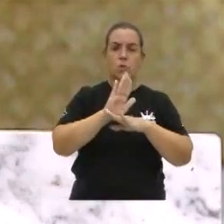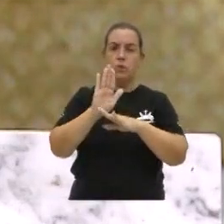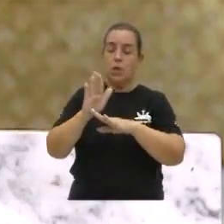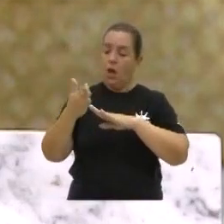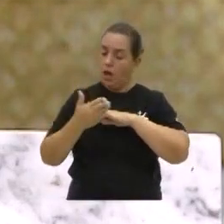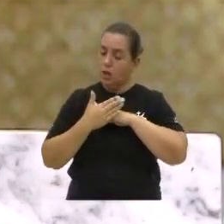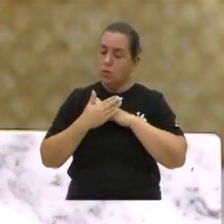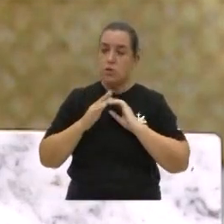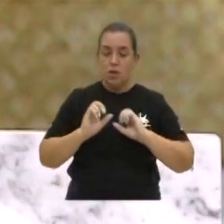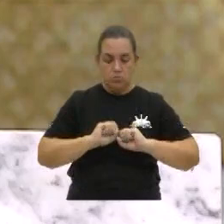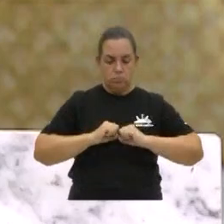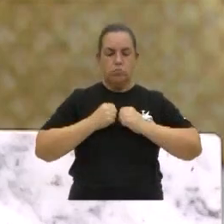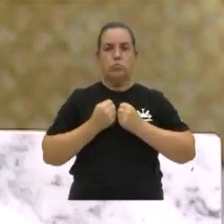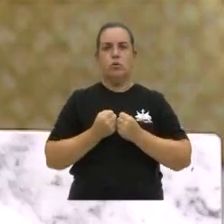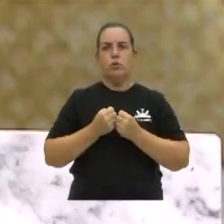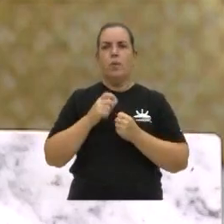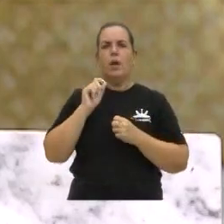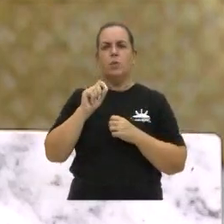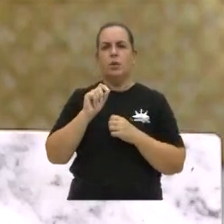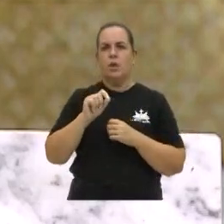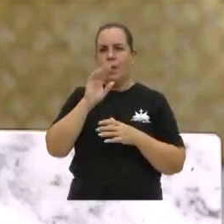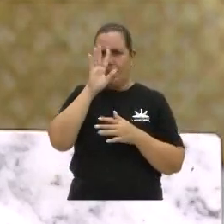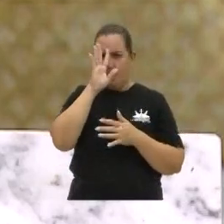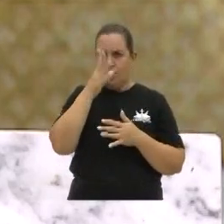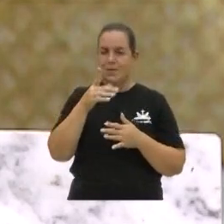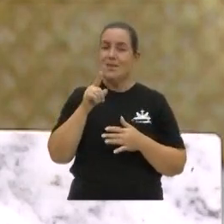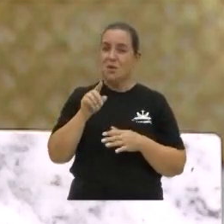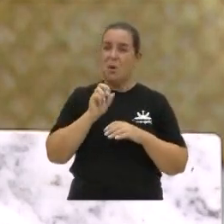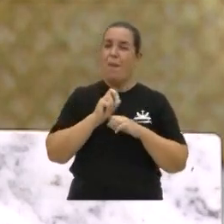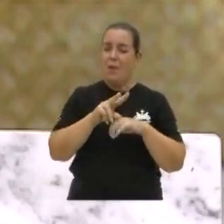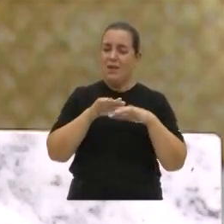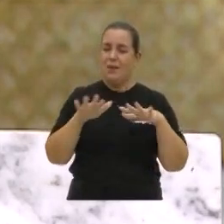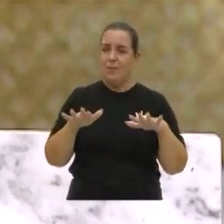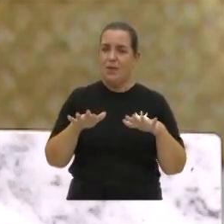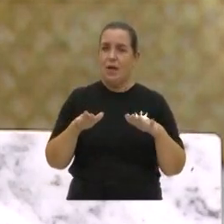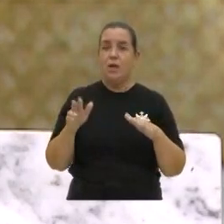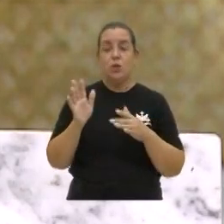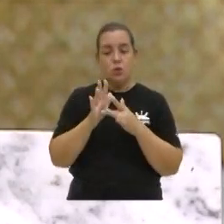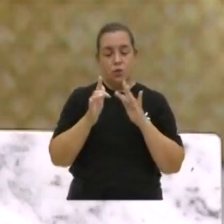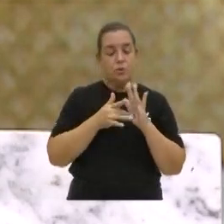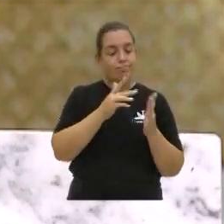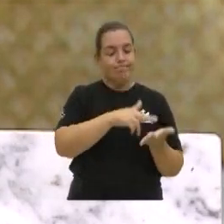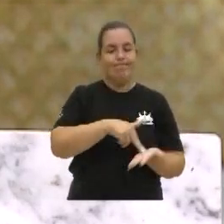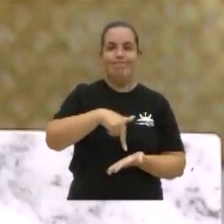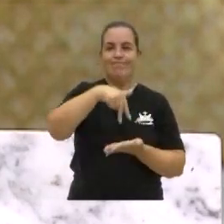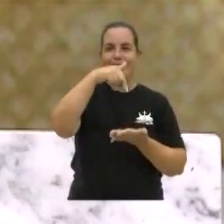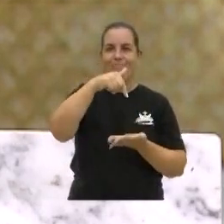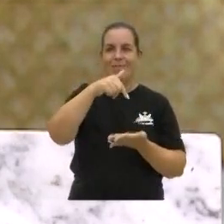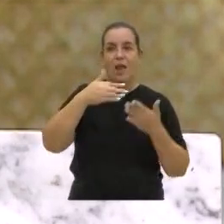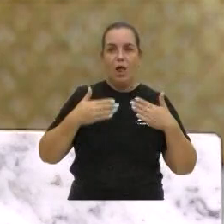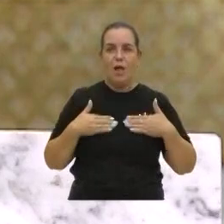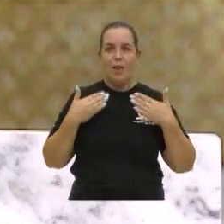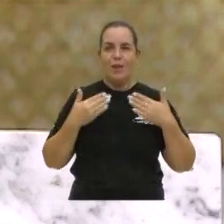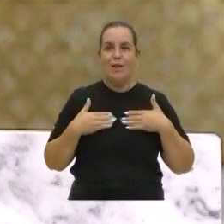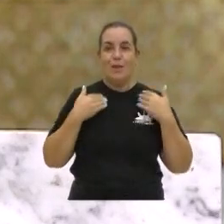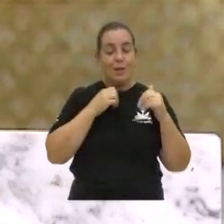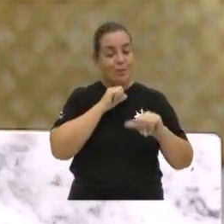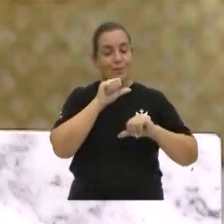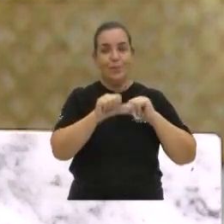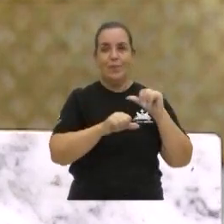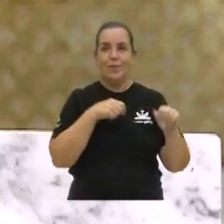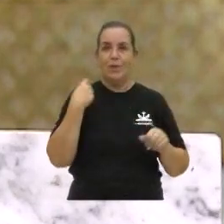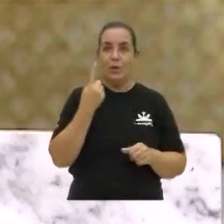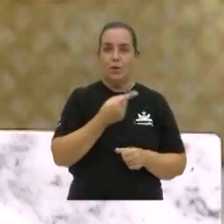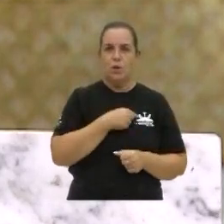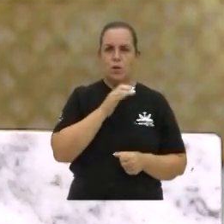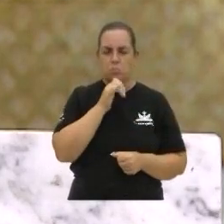a superar as consequências da pandemia. Que o ressuscitado seja alegria renovadora em